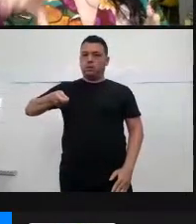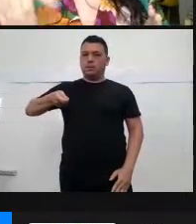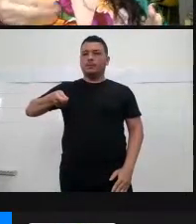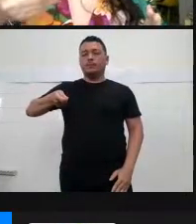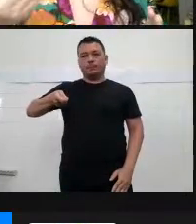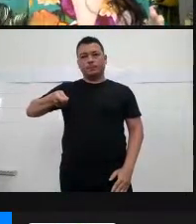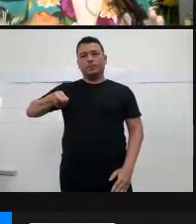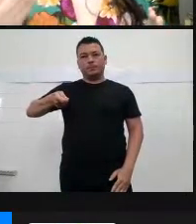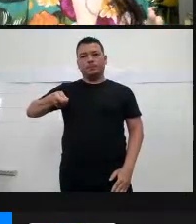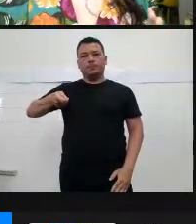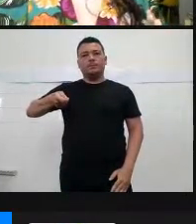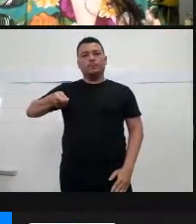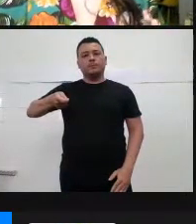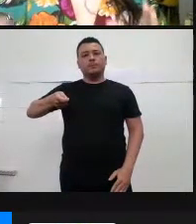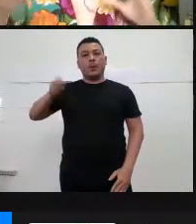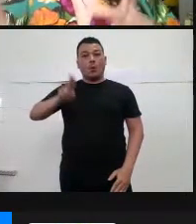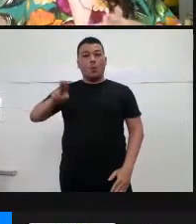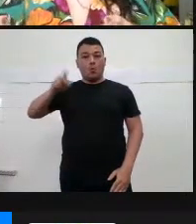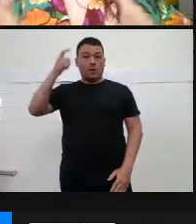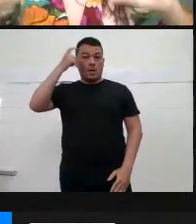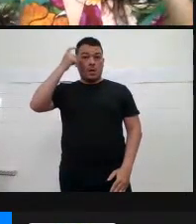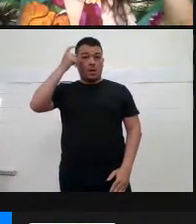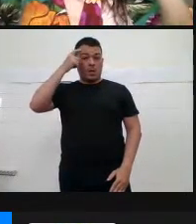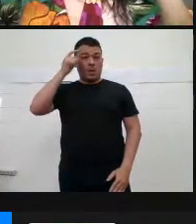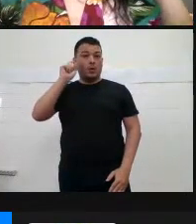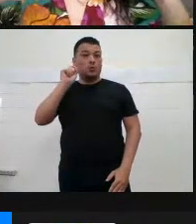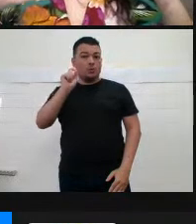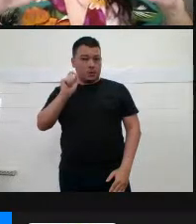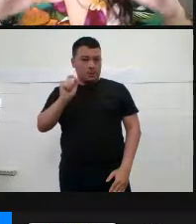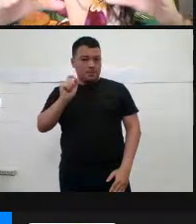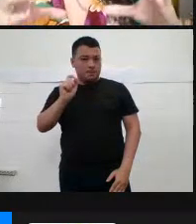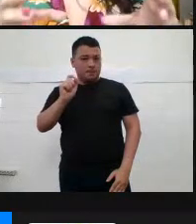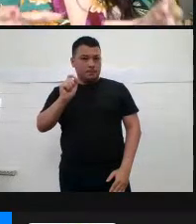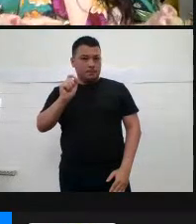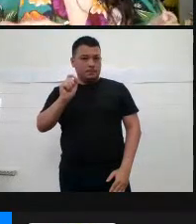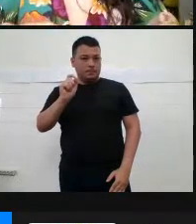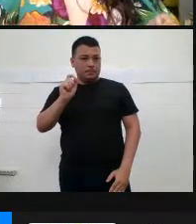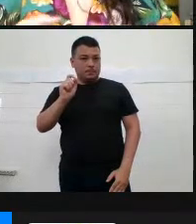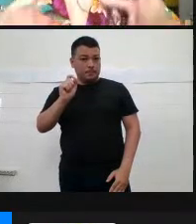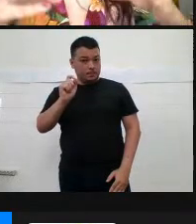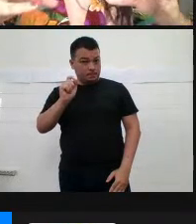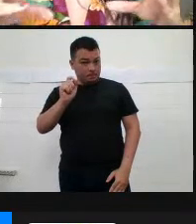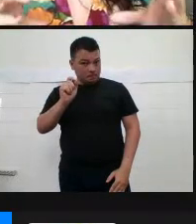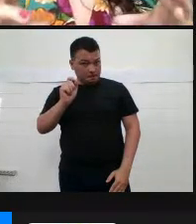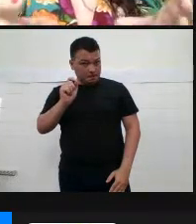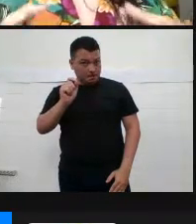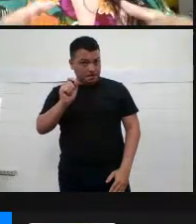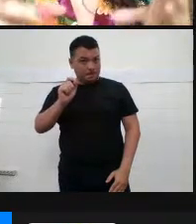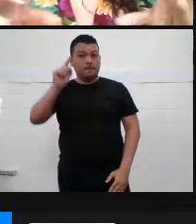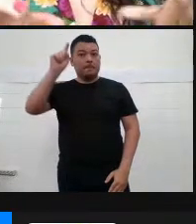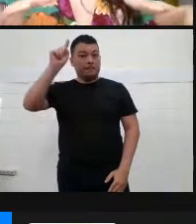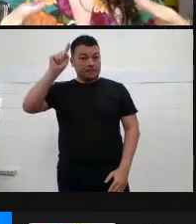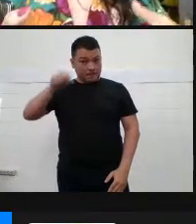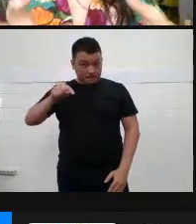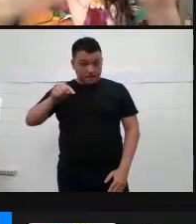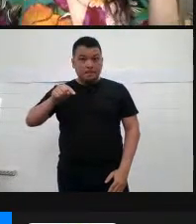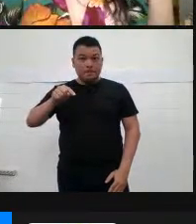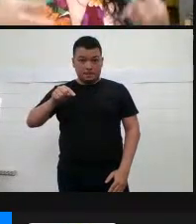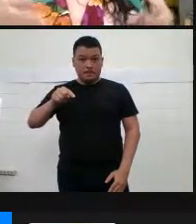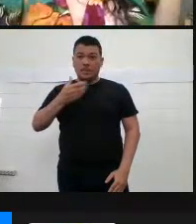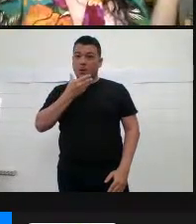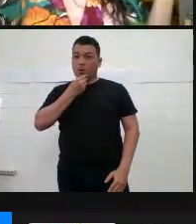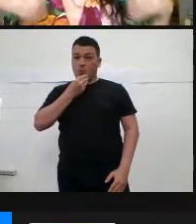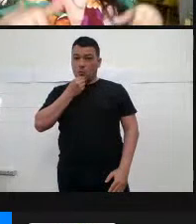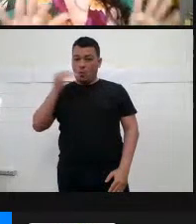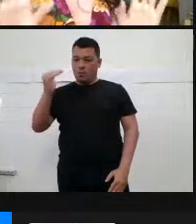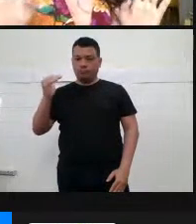se fazer uso dessa ideia de que é através do homem